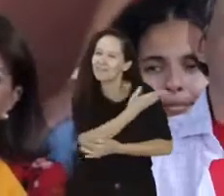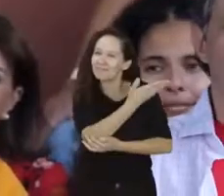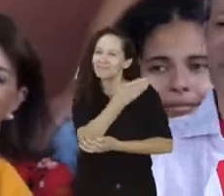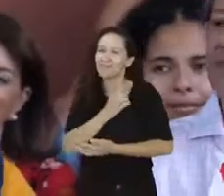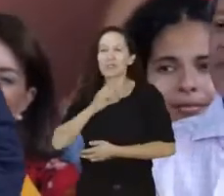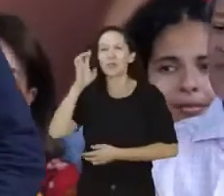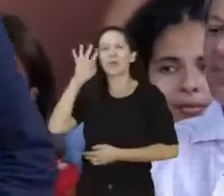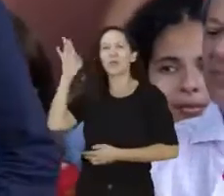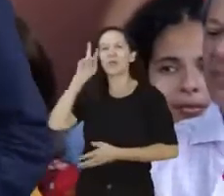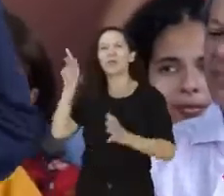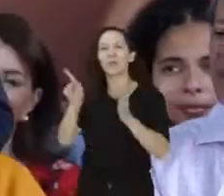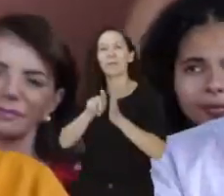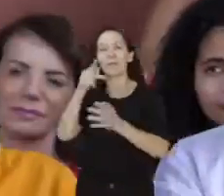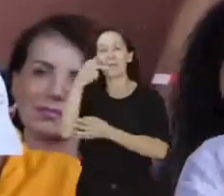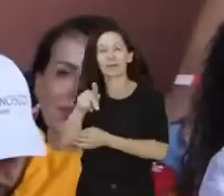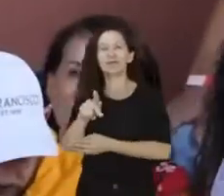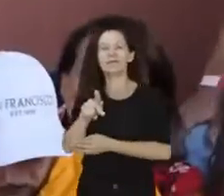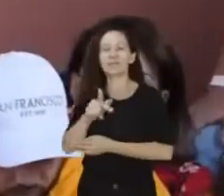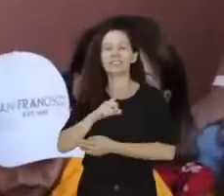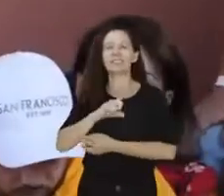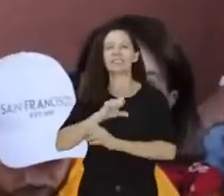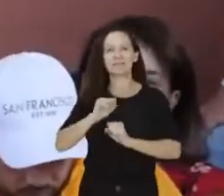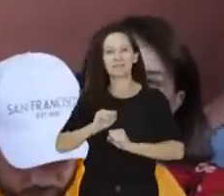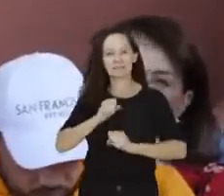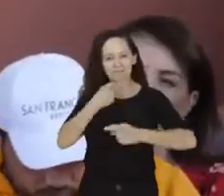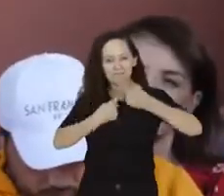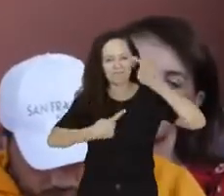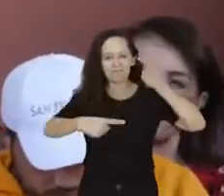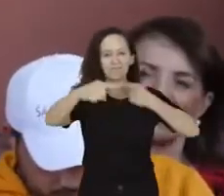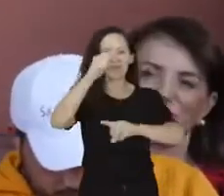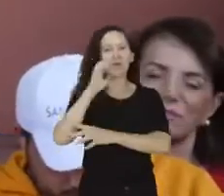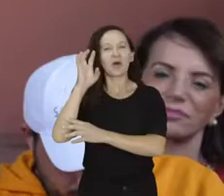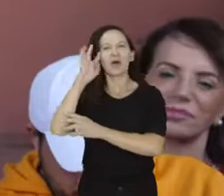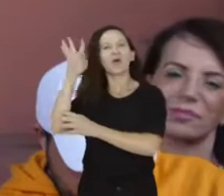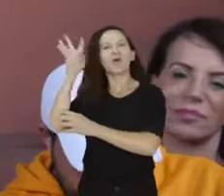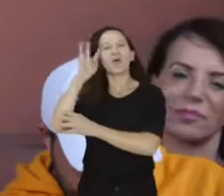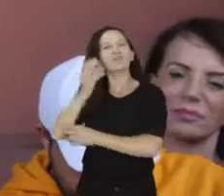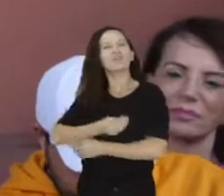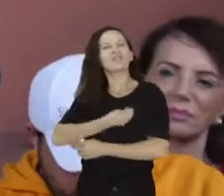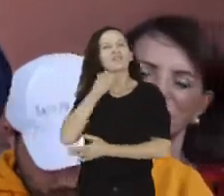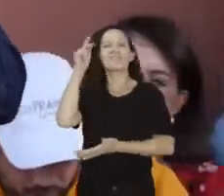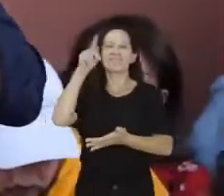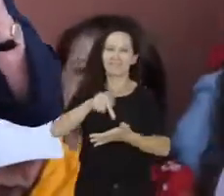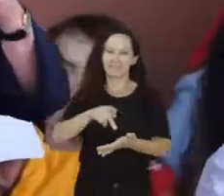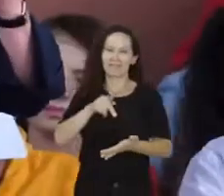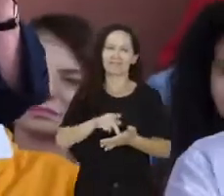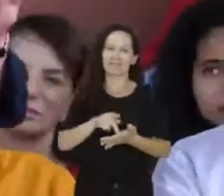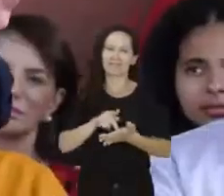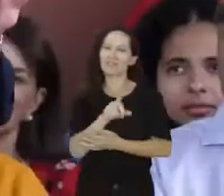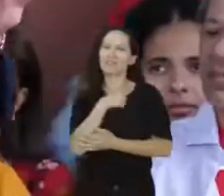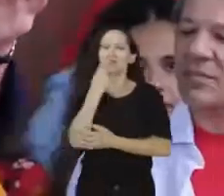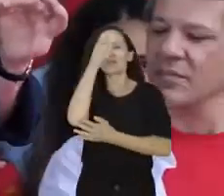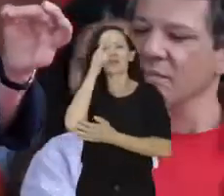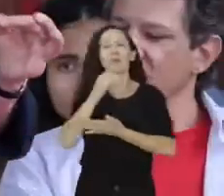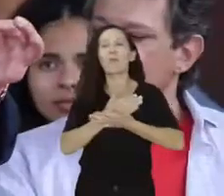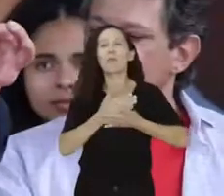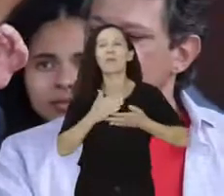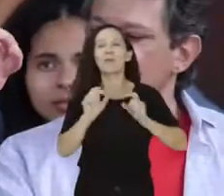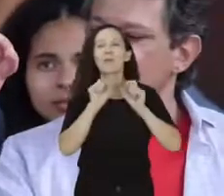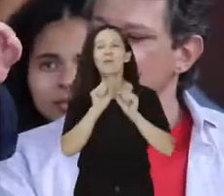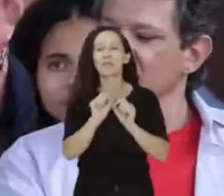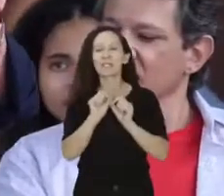a gente, então, tem que transformar esse sonho em realidade. E a gente pode começar com uma coisa